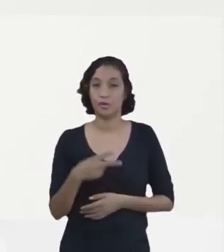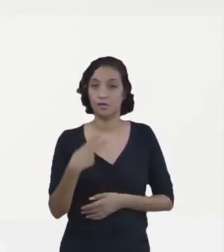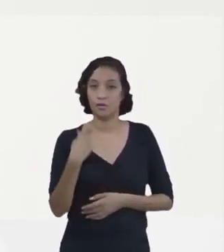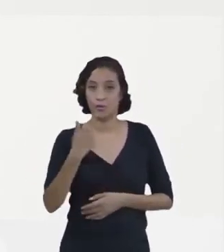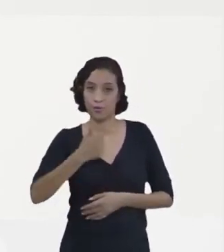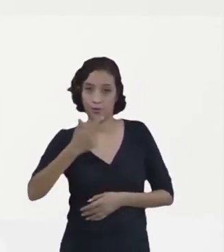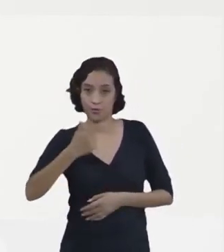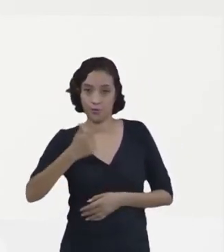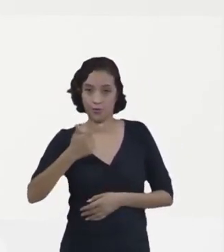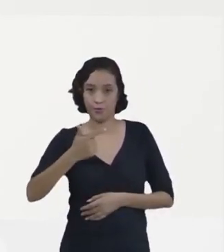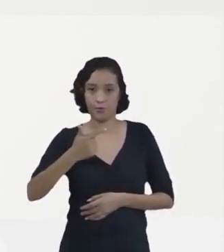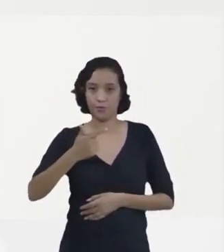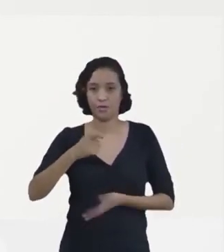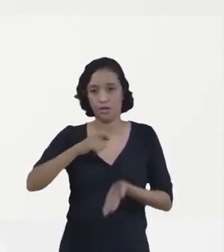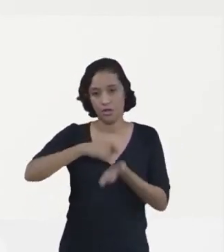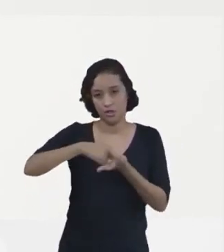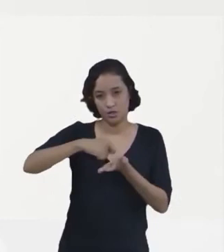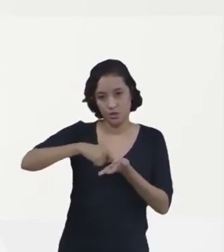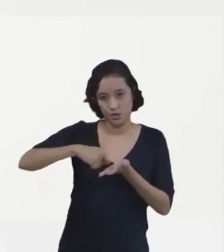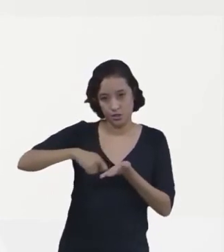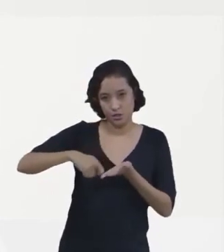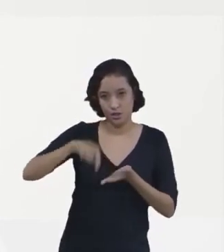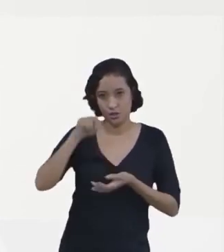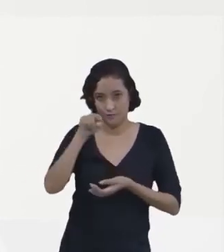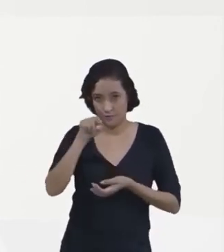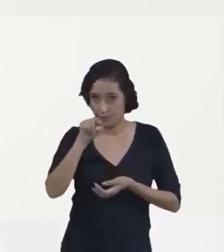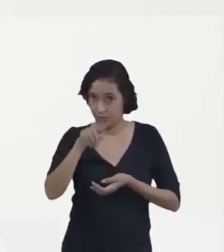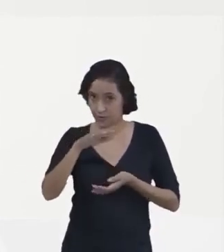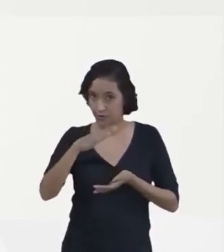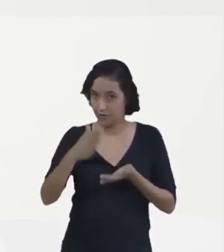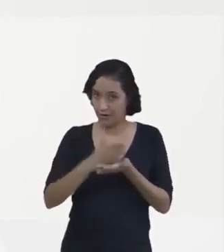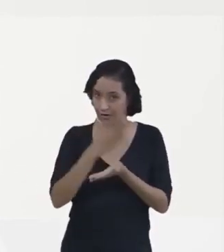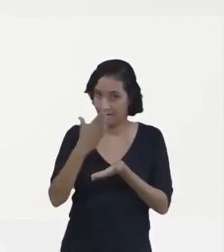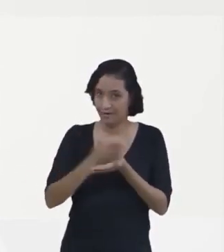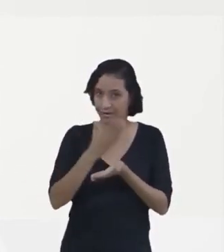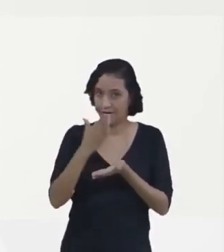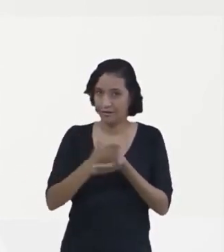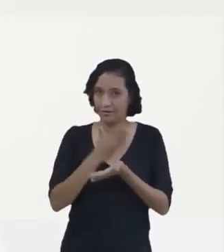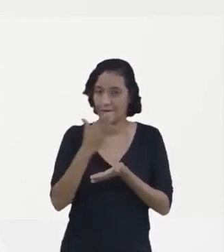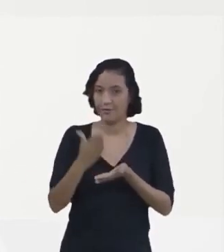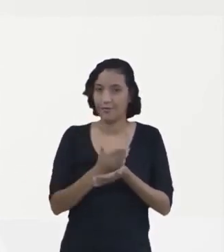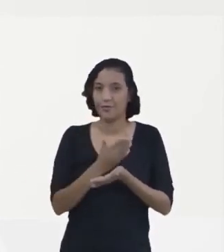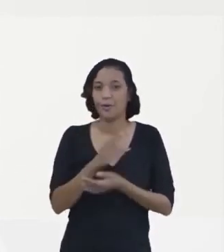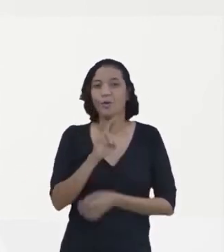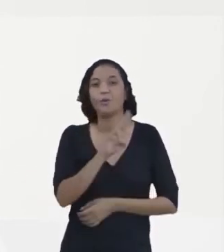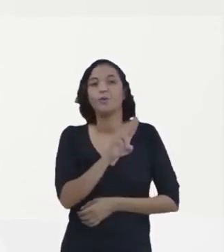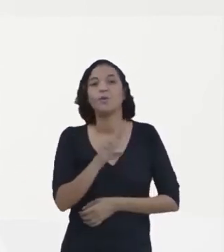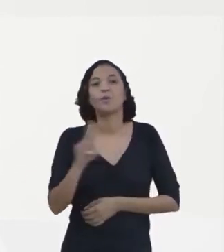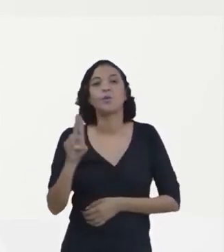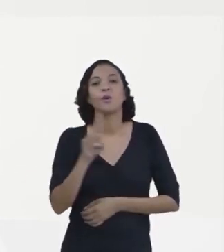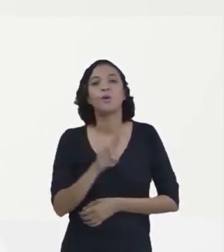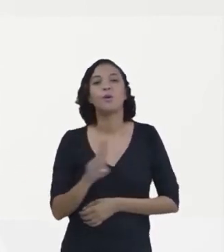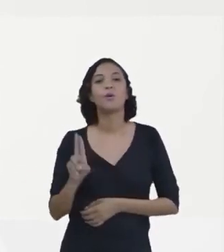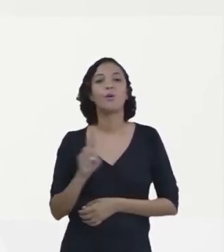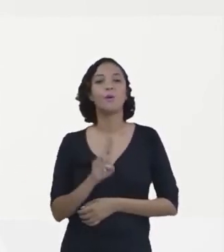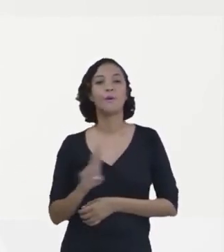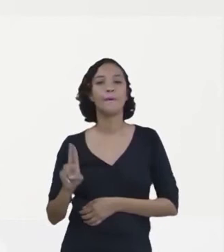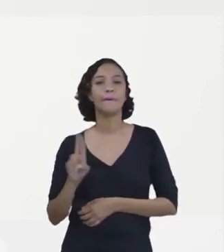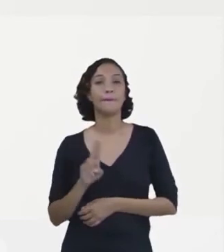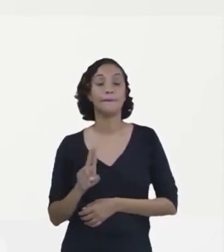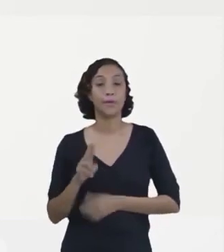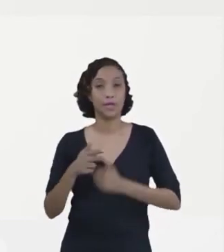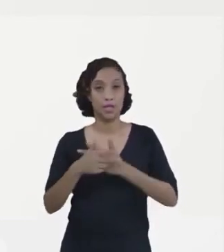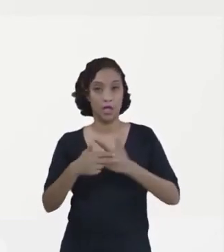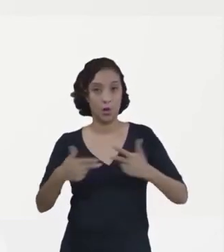Segundo, escreva no seu caderno o nome dos itens que podemos comprar por